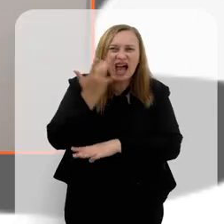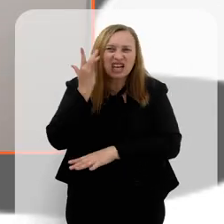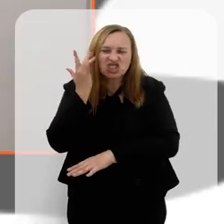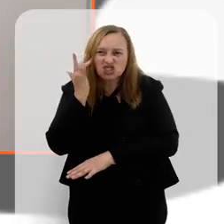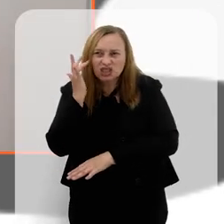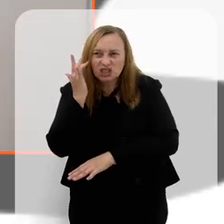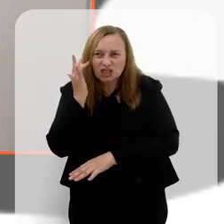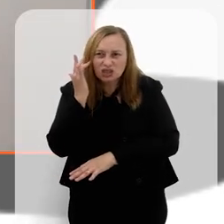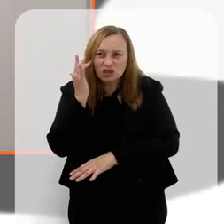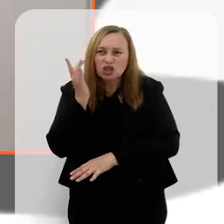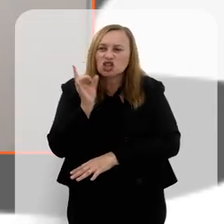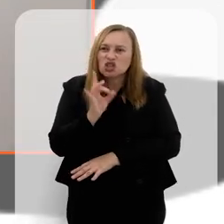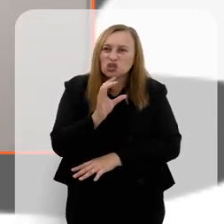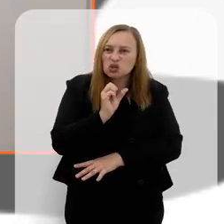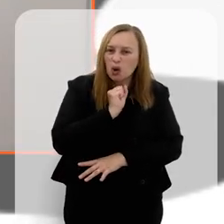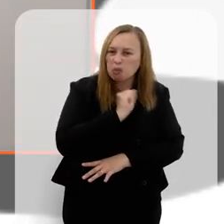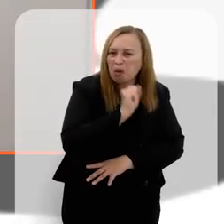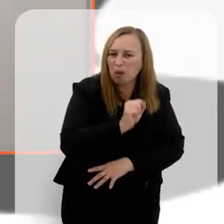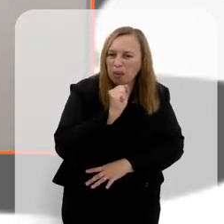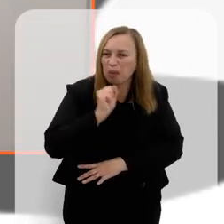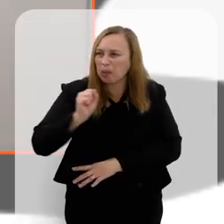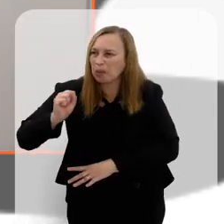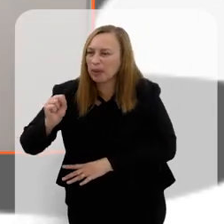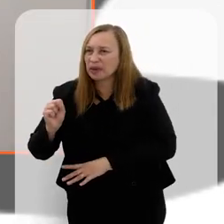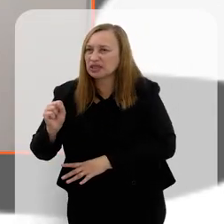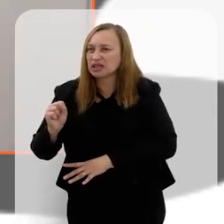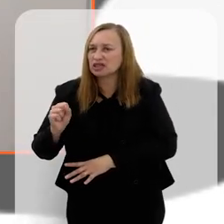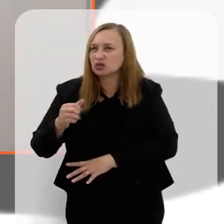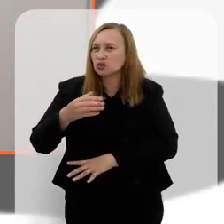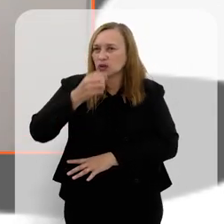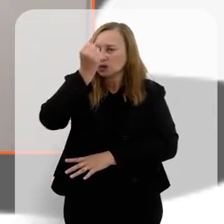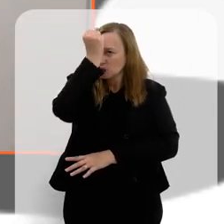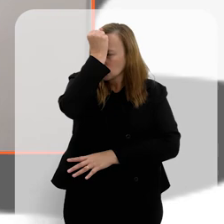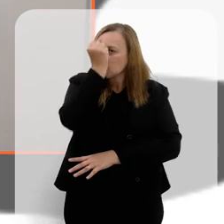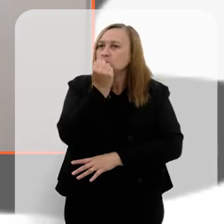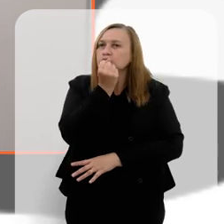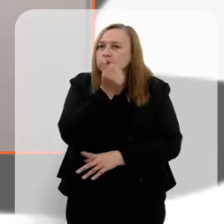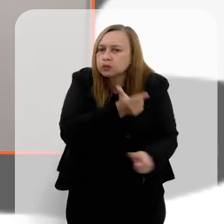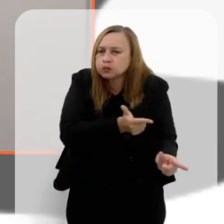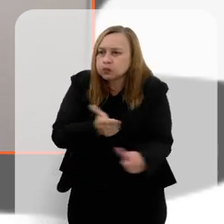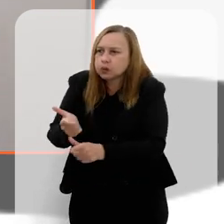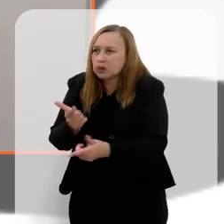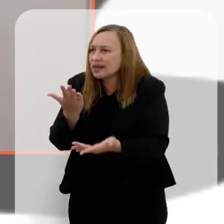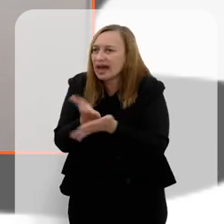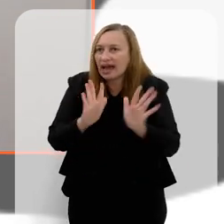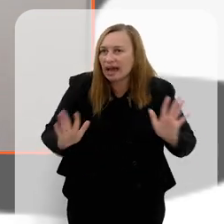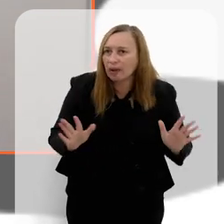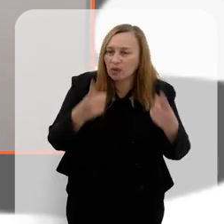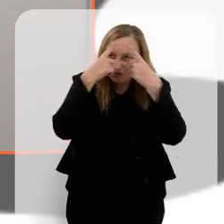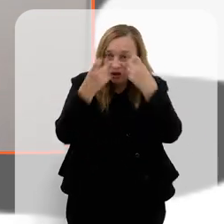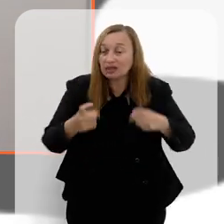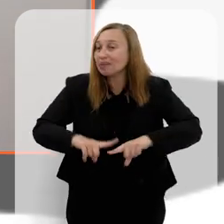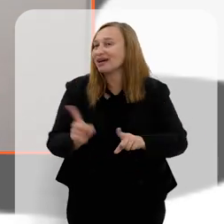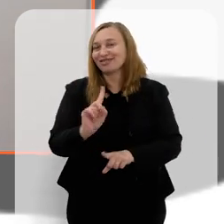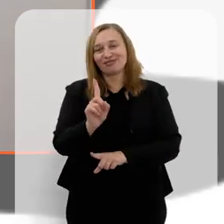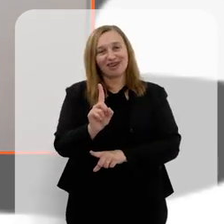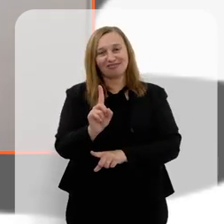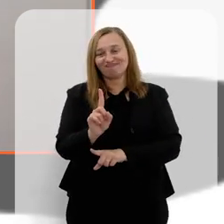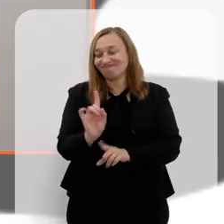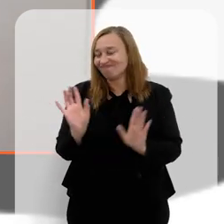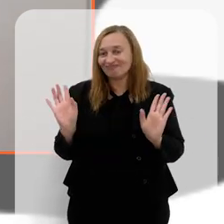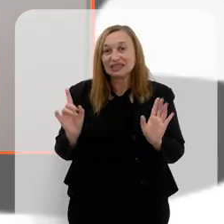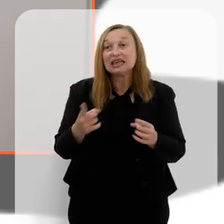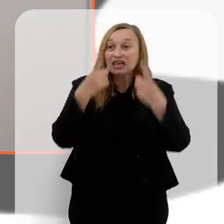ficou achando que só matando essas pessoas é que a gente acaba com o terrorismo. E não é